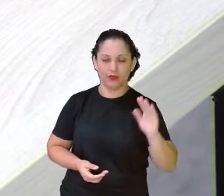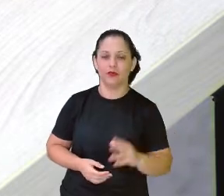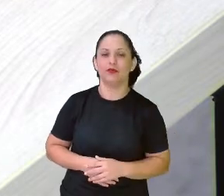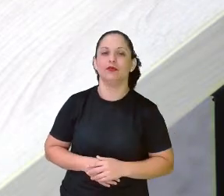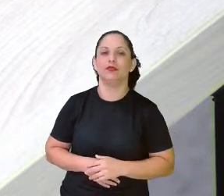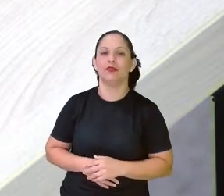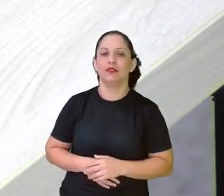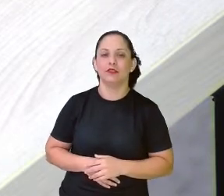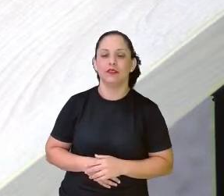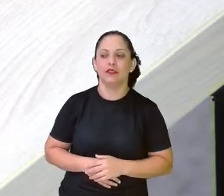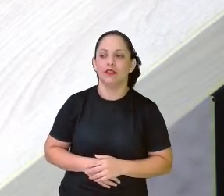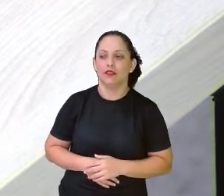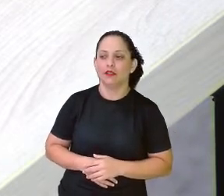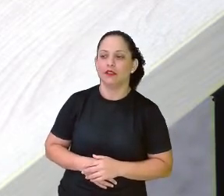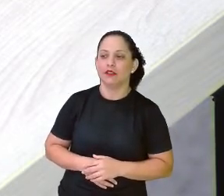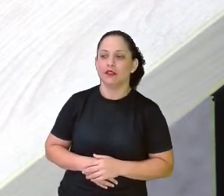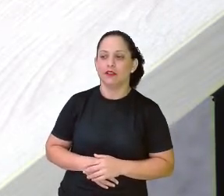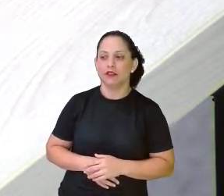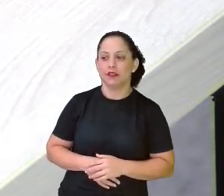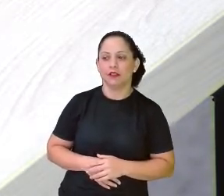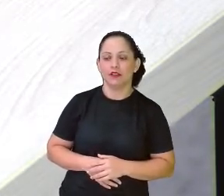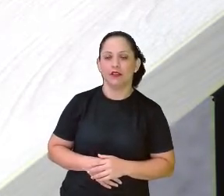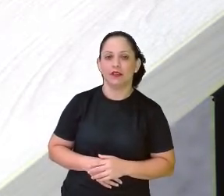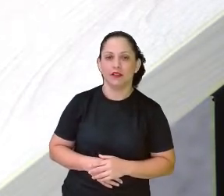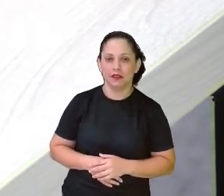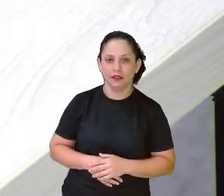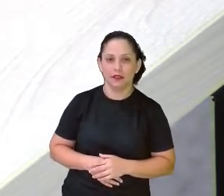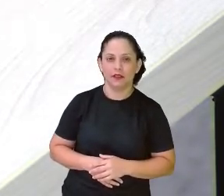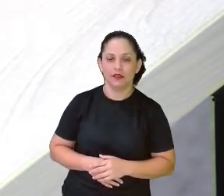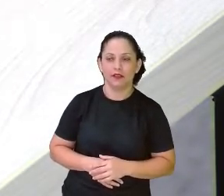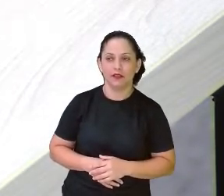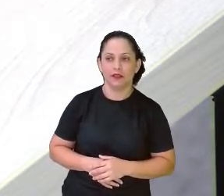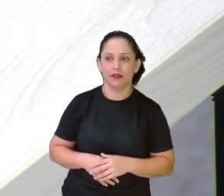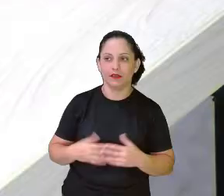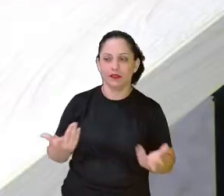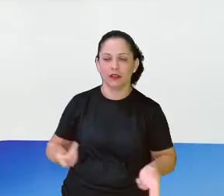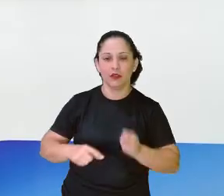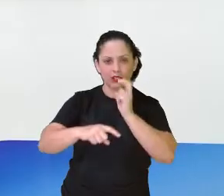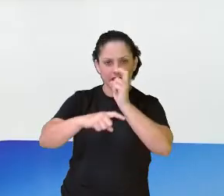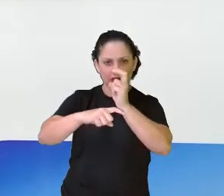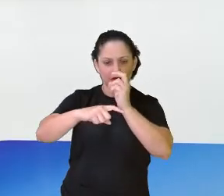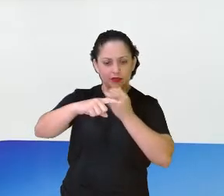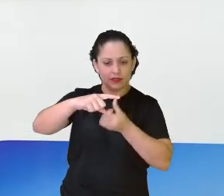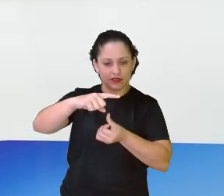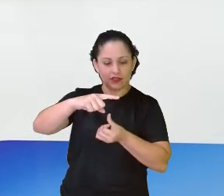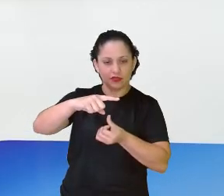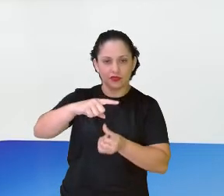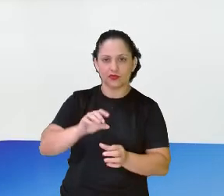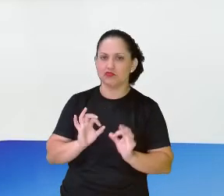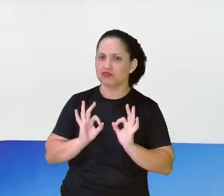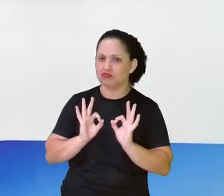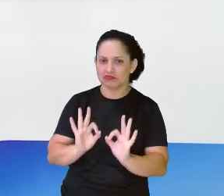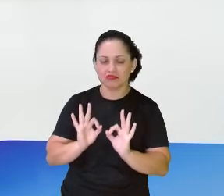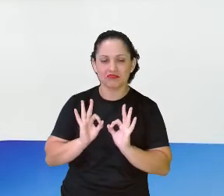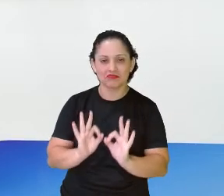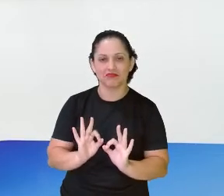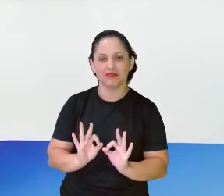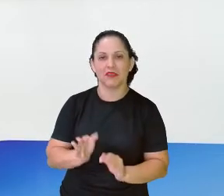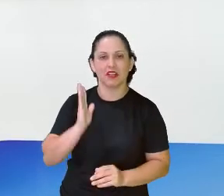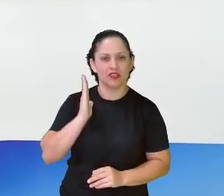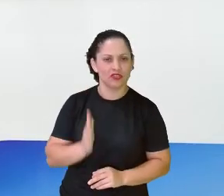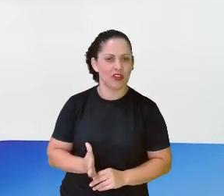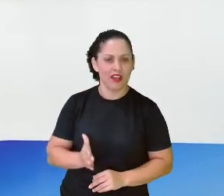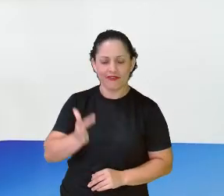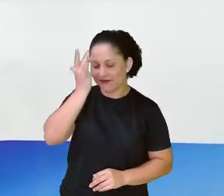aqui. 5/6. Pronto. Acabou a